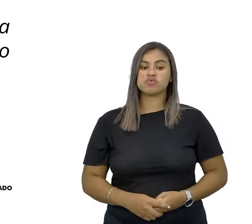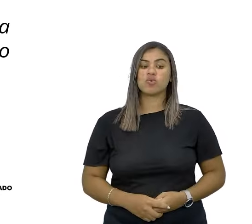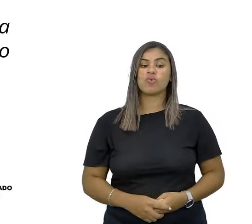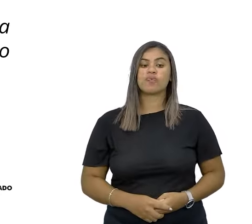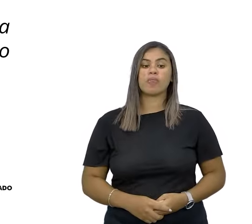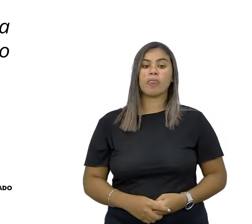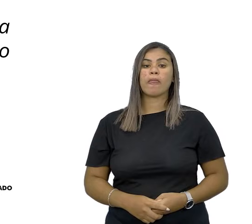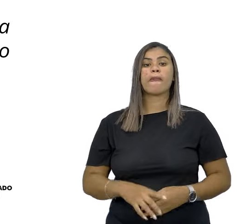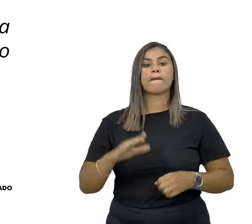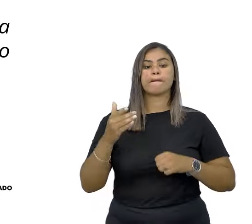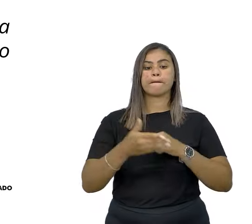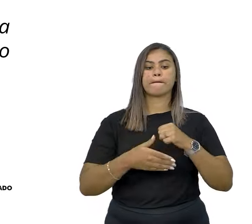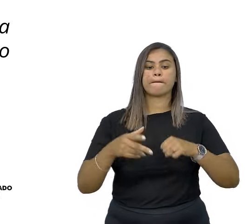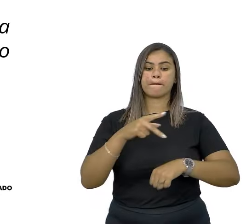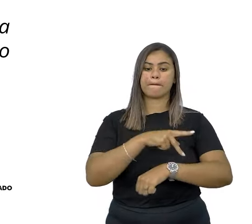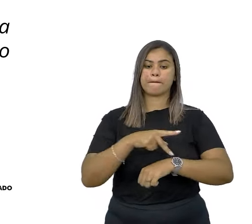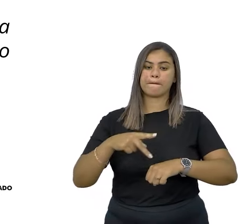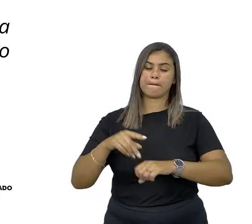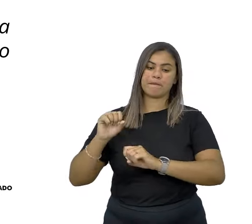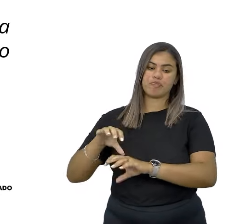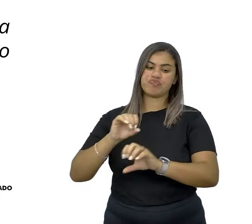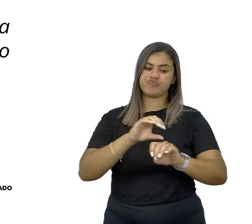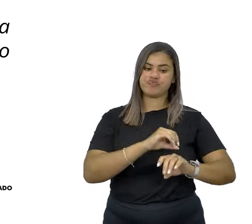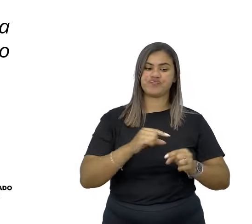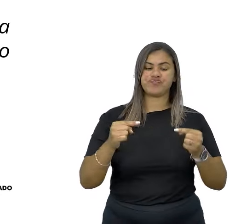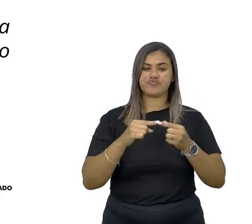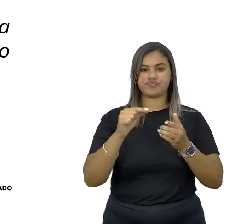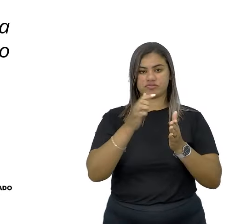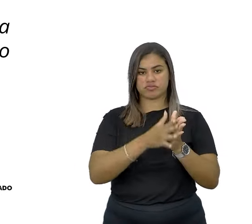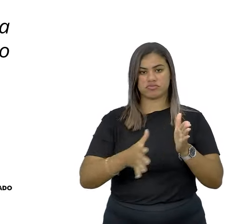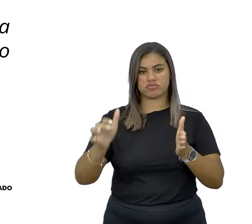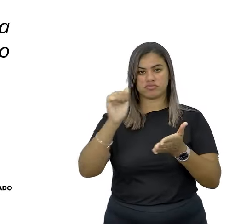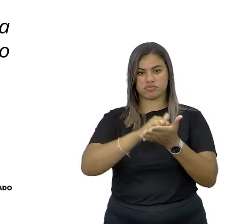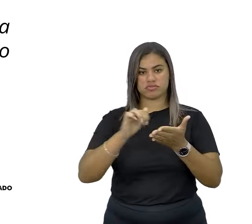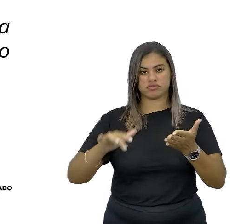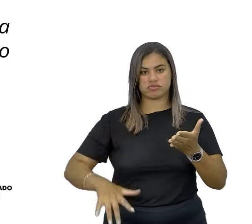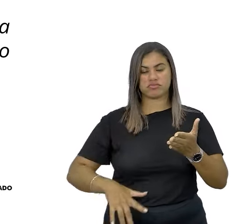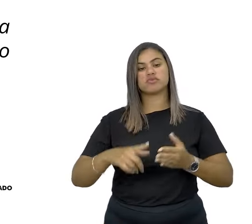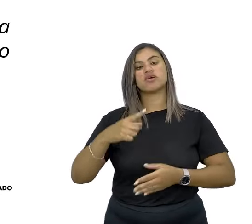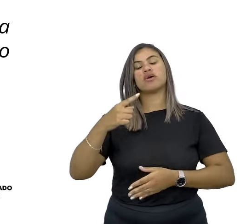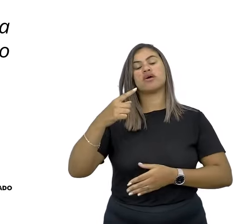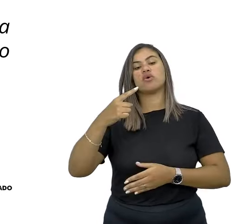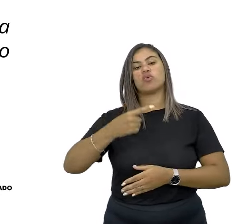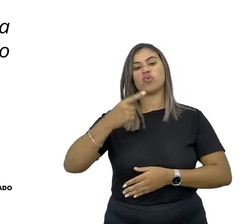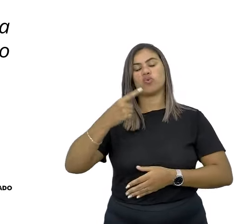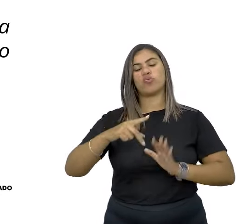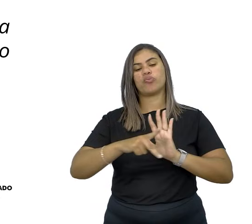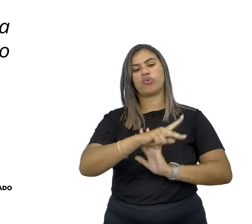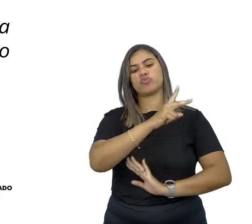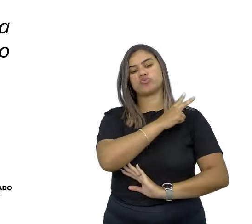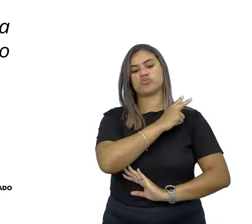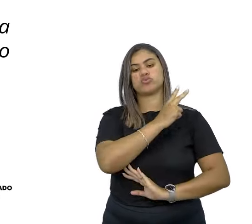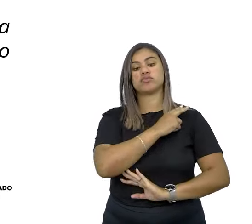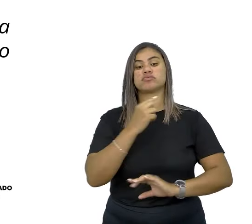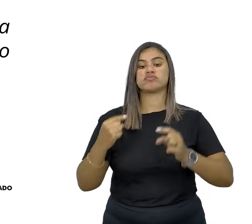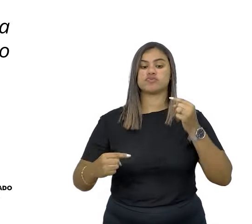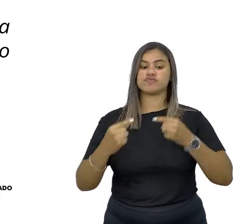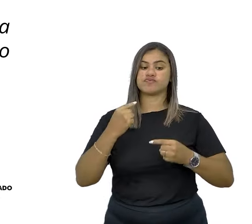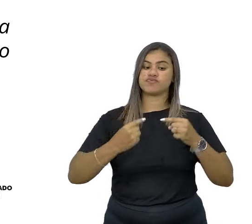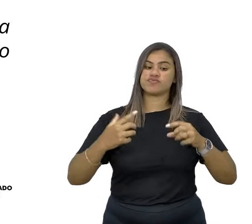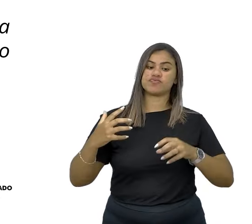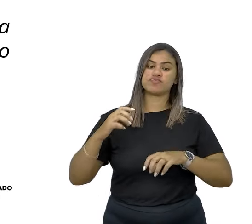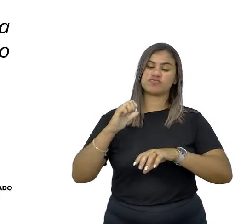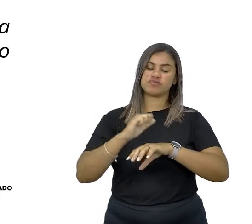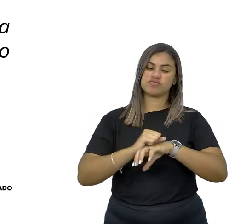estrutura didático-pedagógica em uma aula da sequência de atividades 1 da segunda série do ensino médio e discutir a resolução